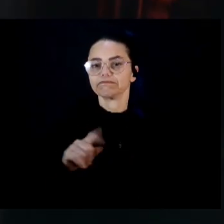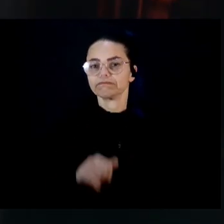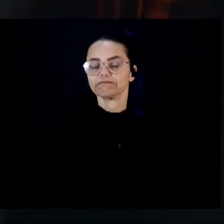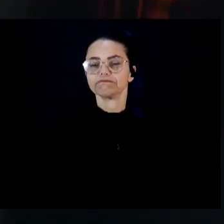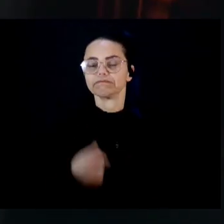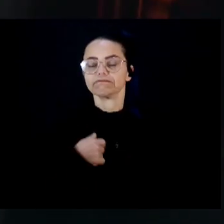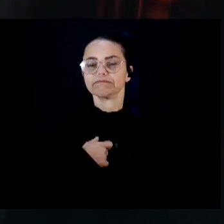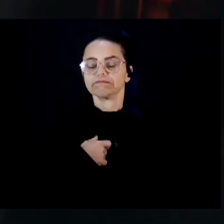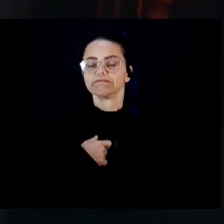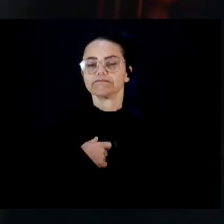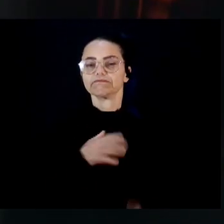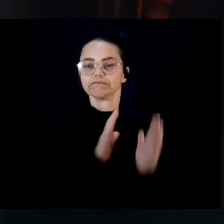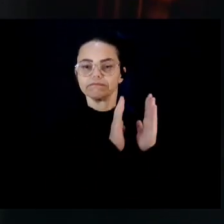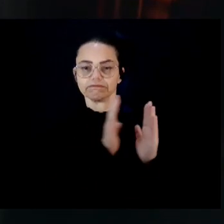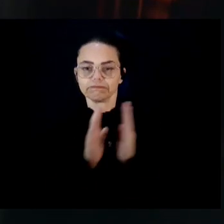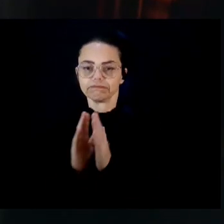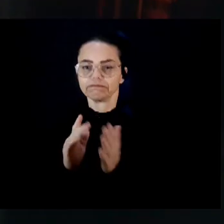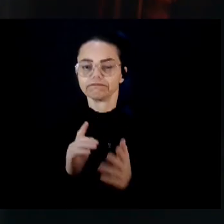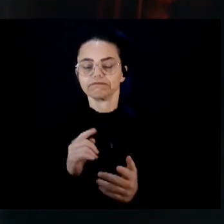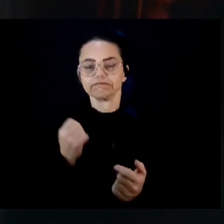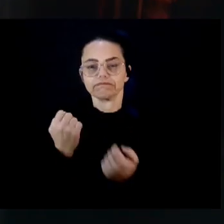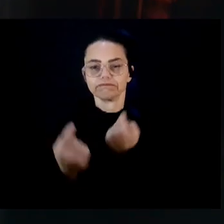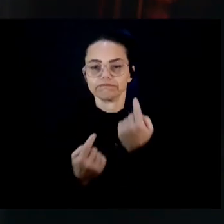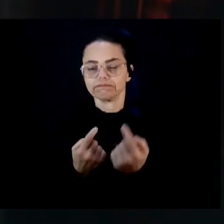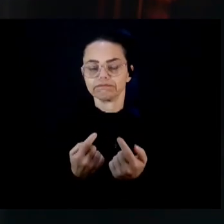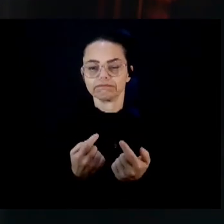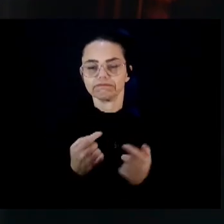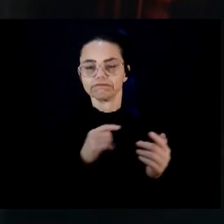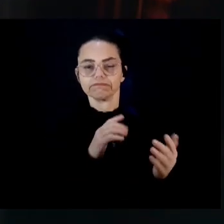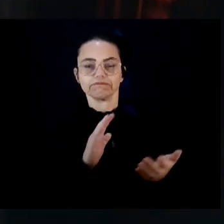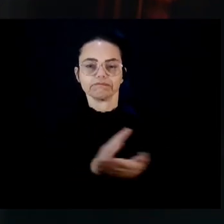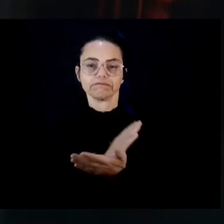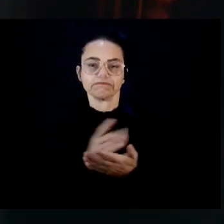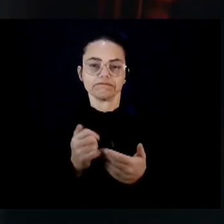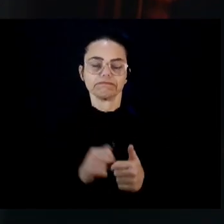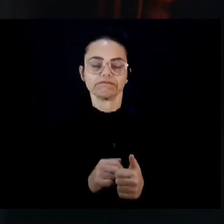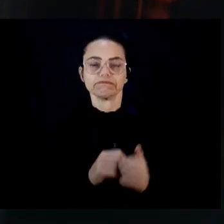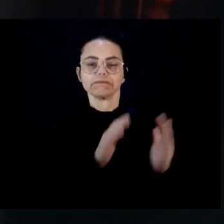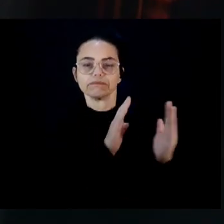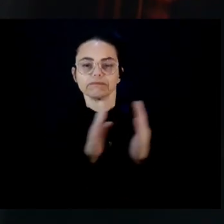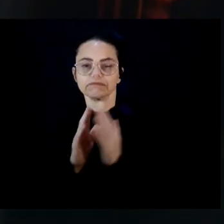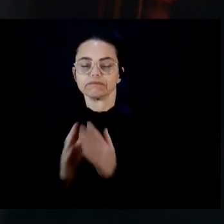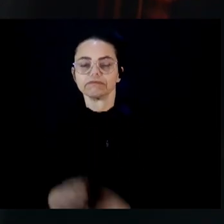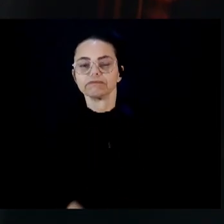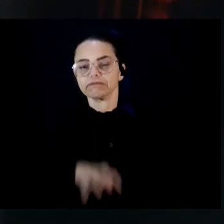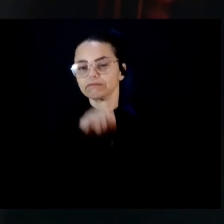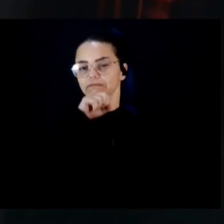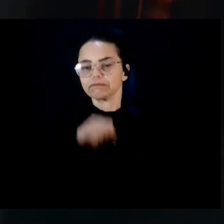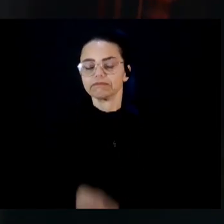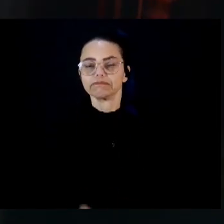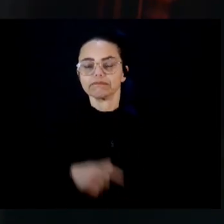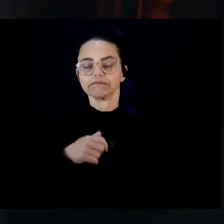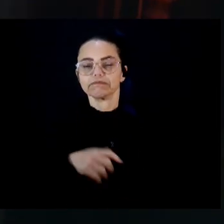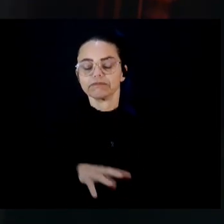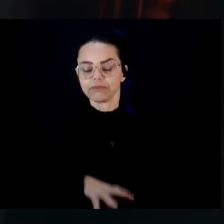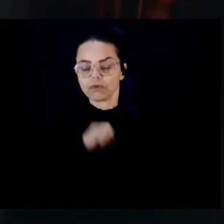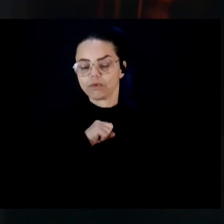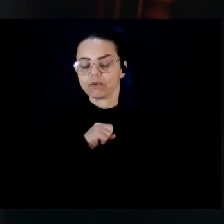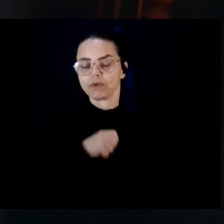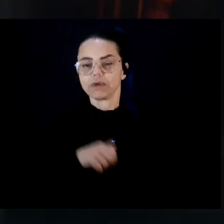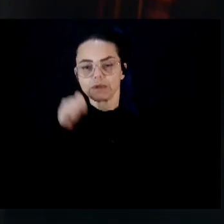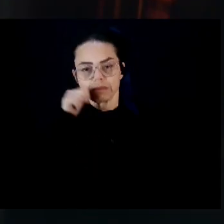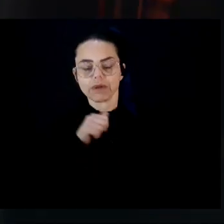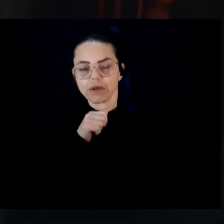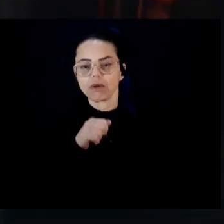da mulher, principalmente, né? Tem a gestação, tem o puerpério, tem a menopausa, tem essa questão da prevenção da osteoporose.